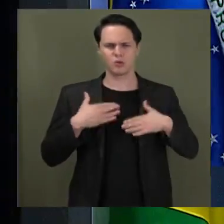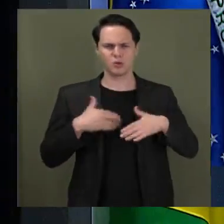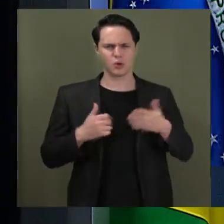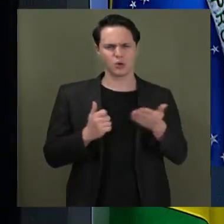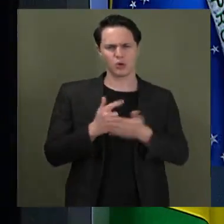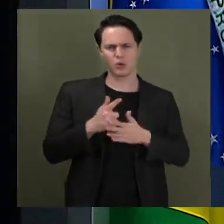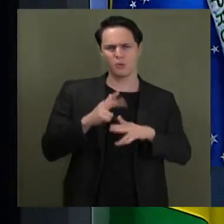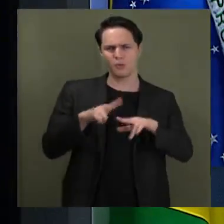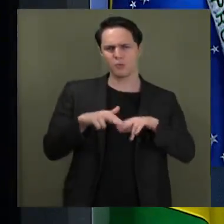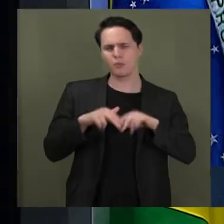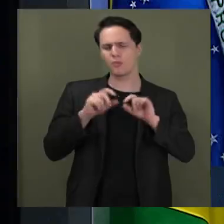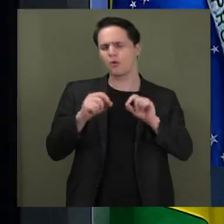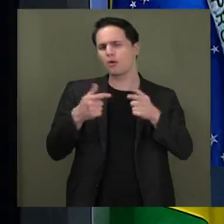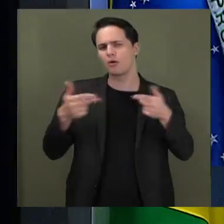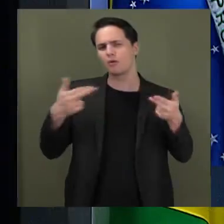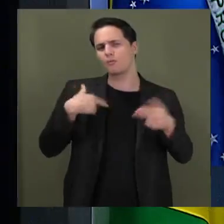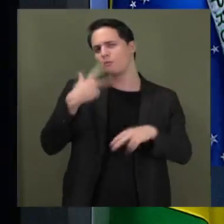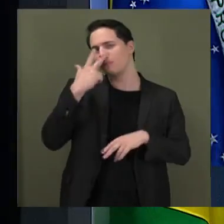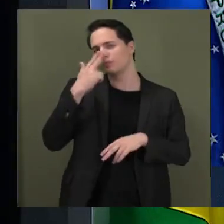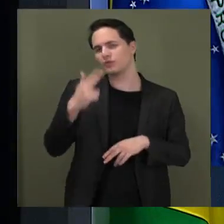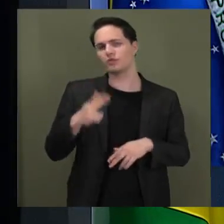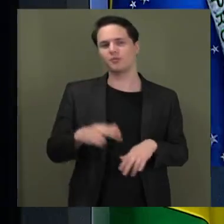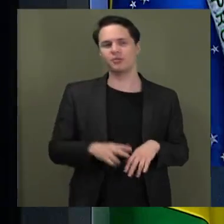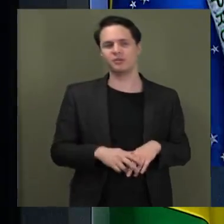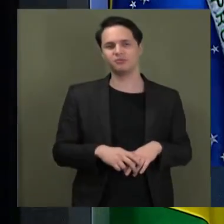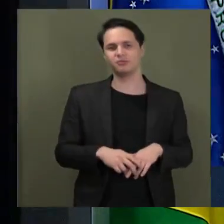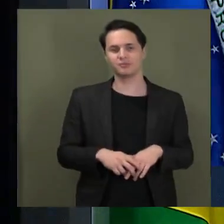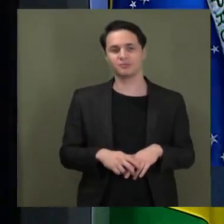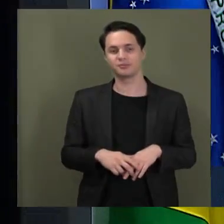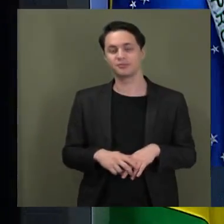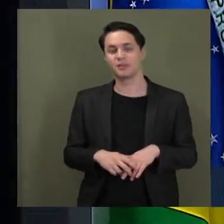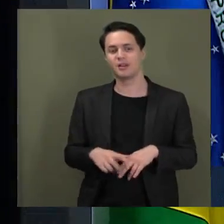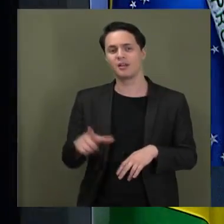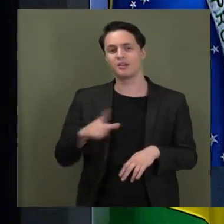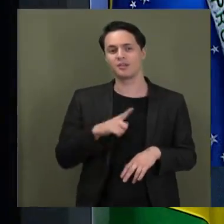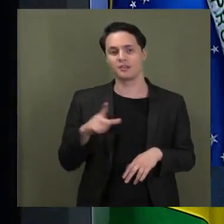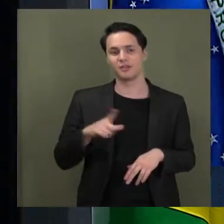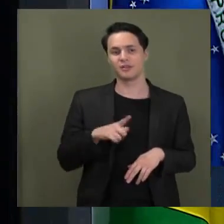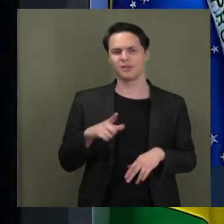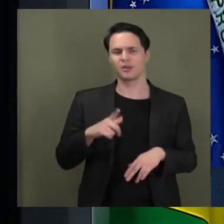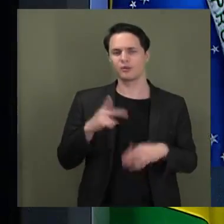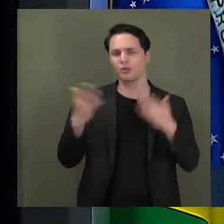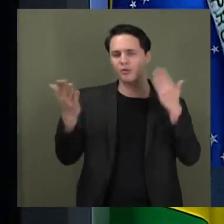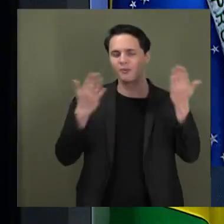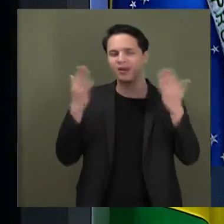custa de uma indiferença culposa é a tranquilidade do Mar Morto,